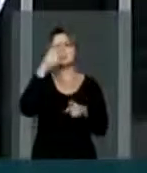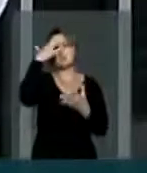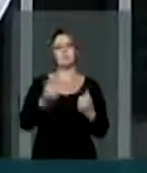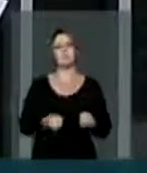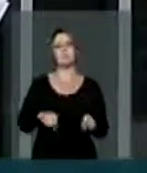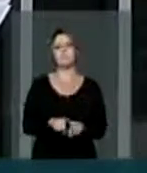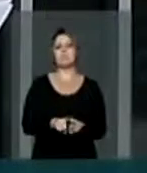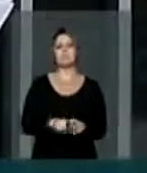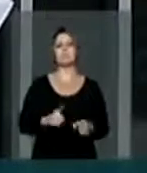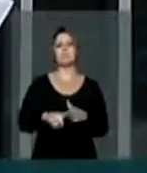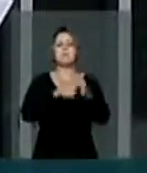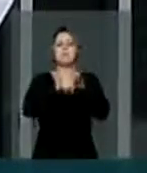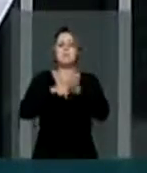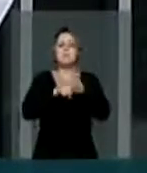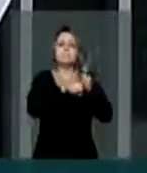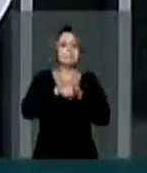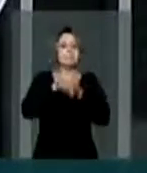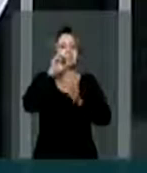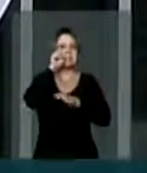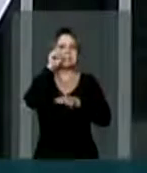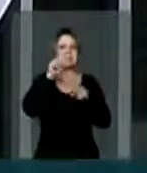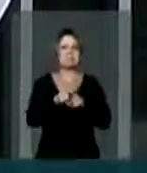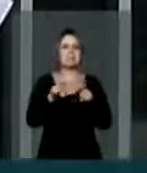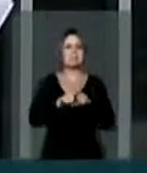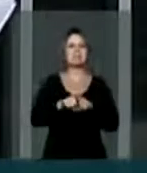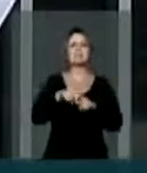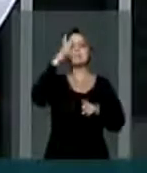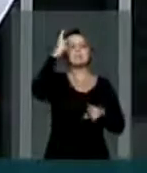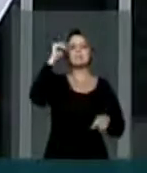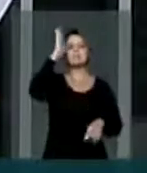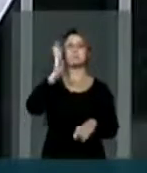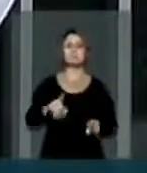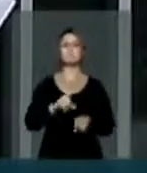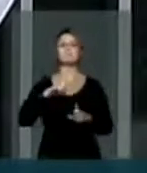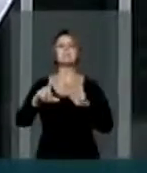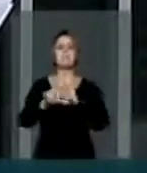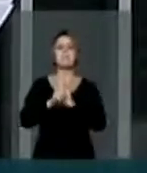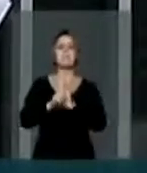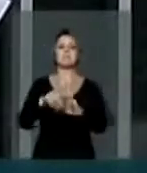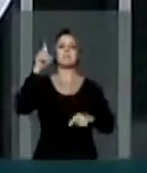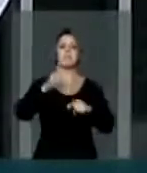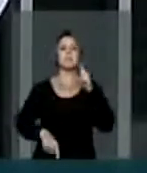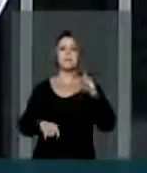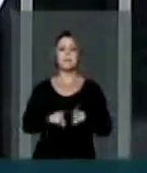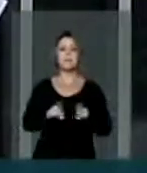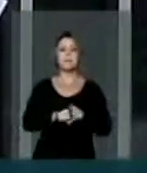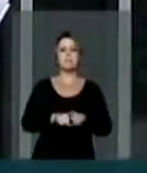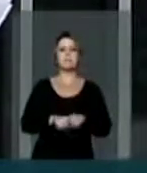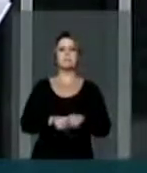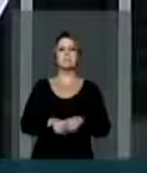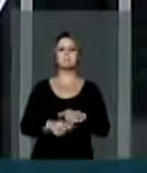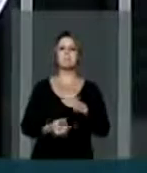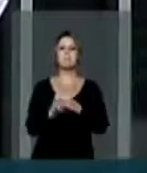Senado Federal fez, entre os brasileiros entrevistados, a lei deve proibir que uma pessoa possa